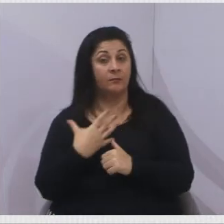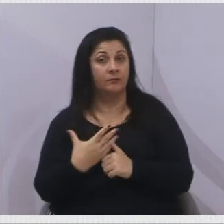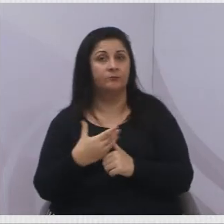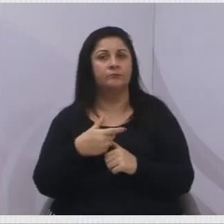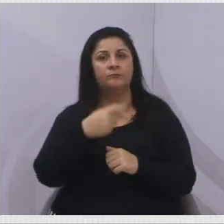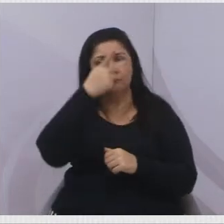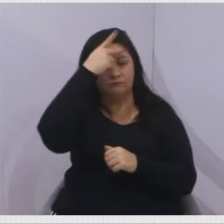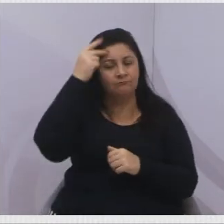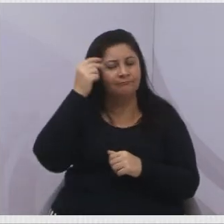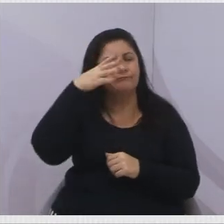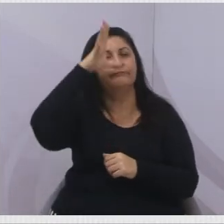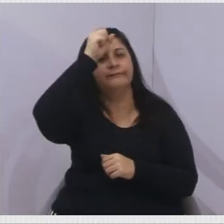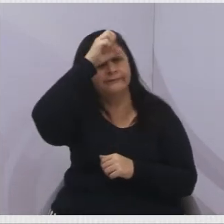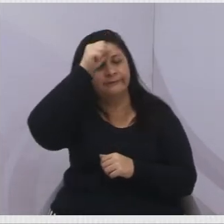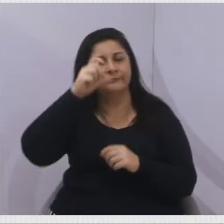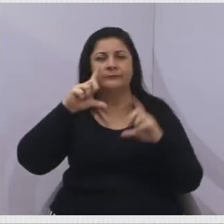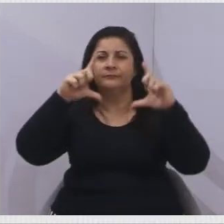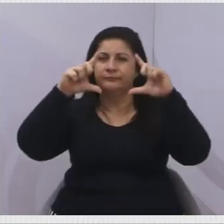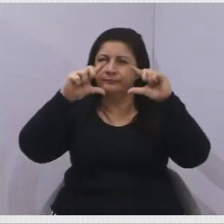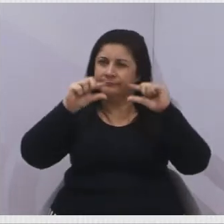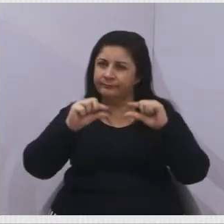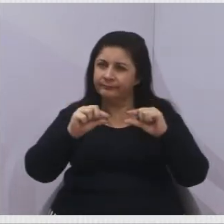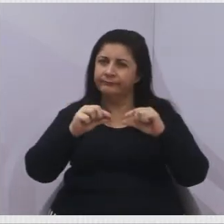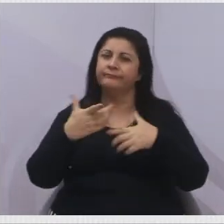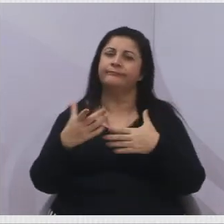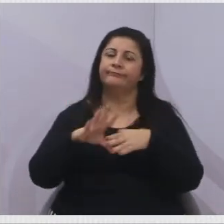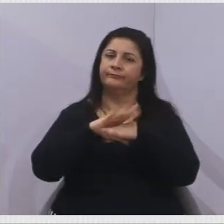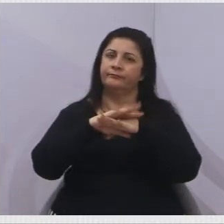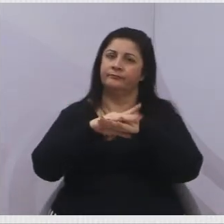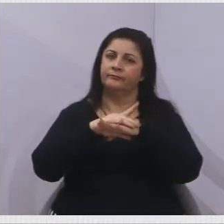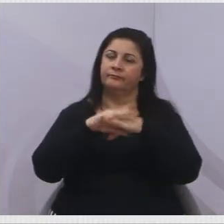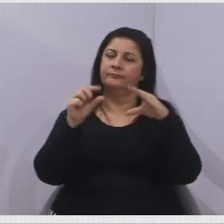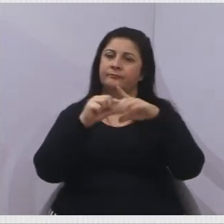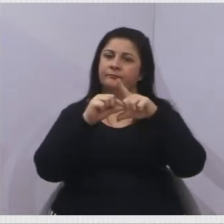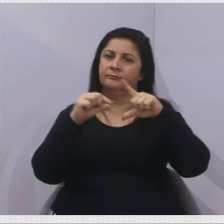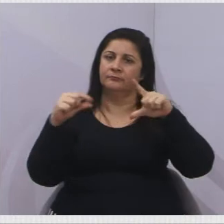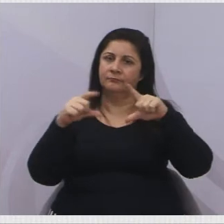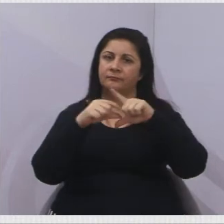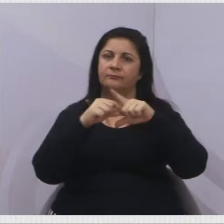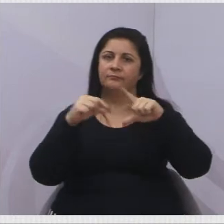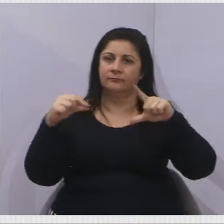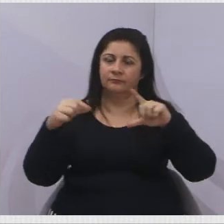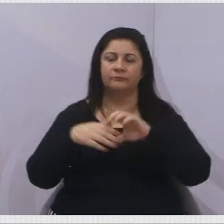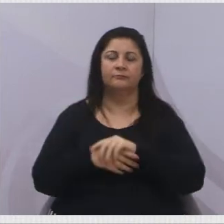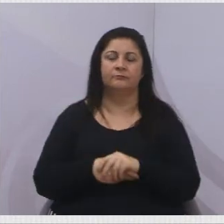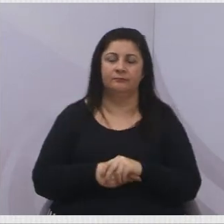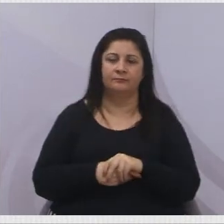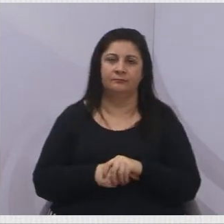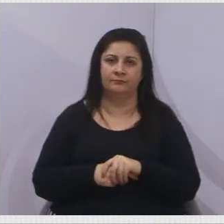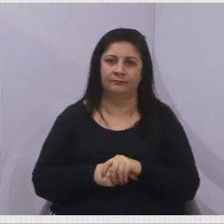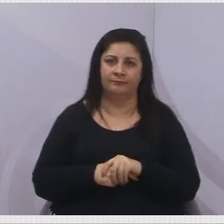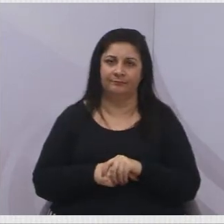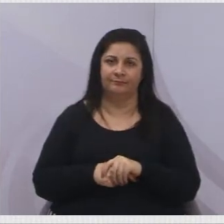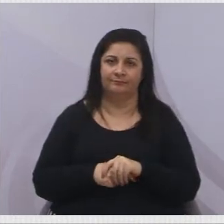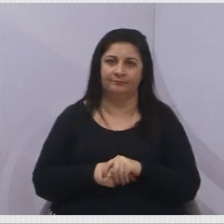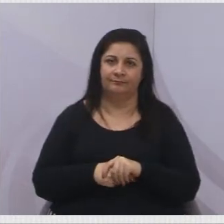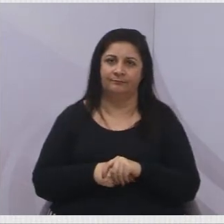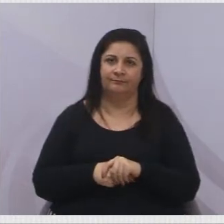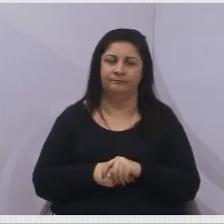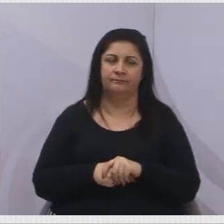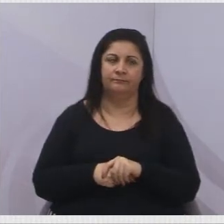para a redução dos casos confirmados de dengue, que são do próprio município e não